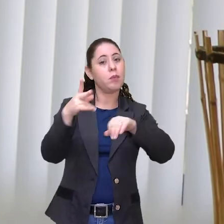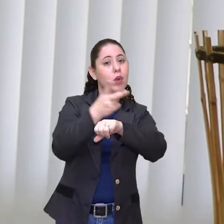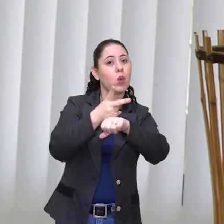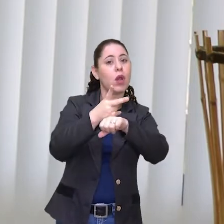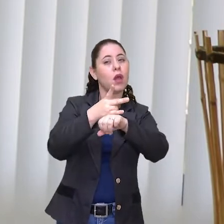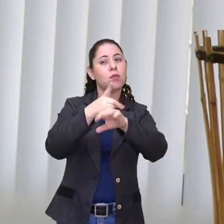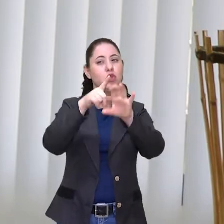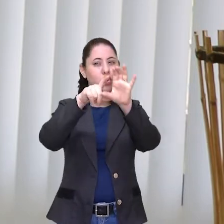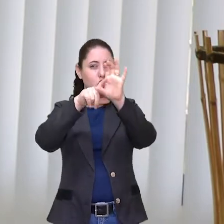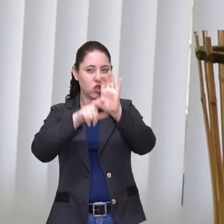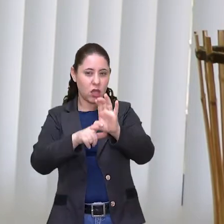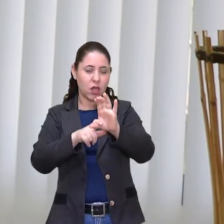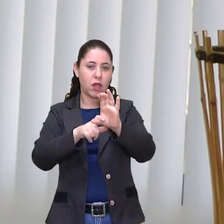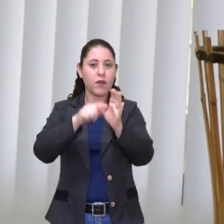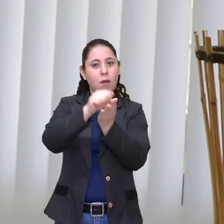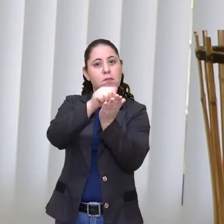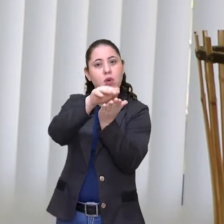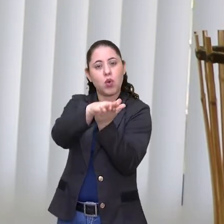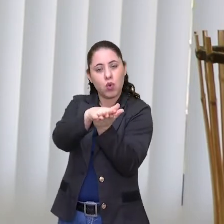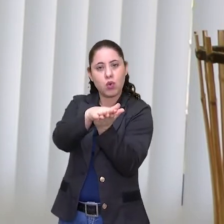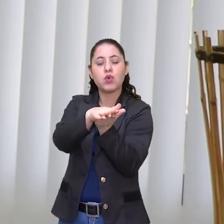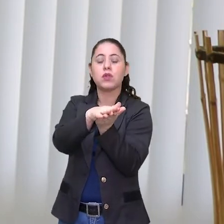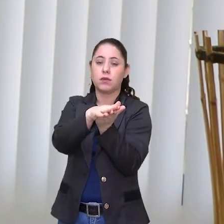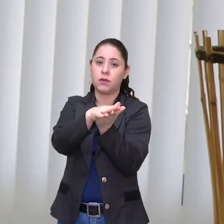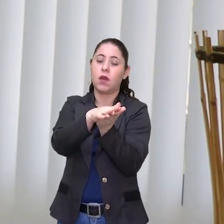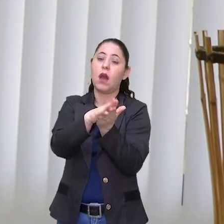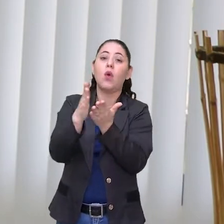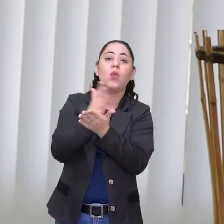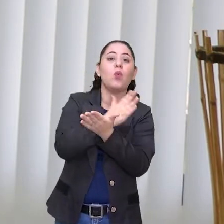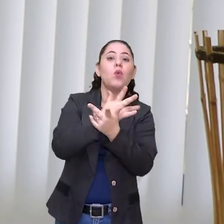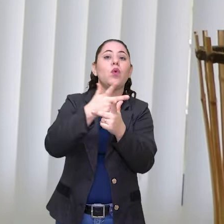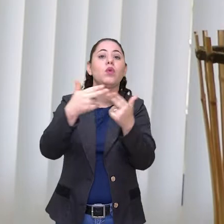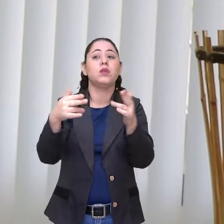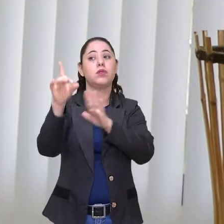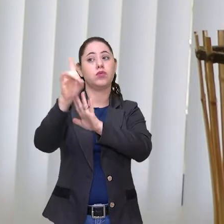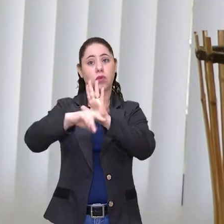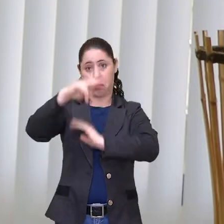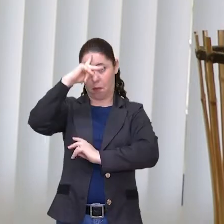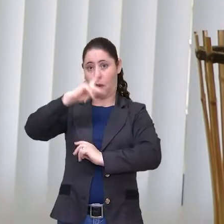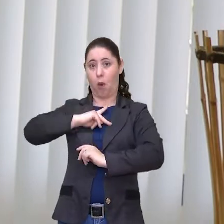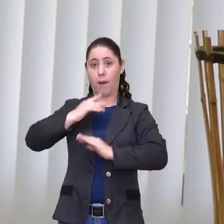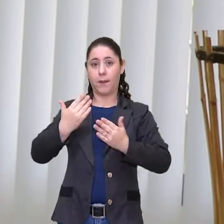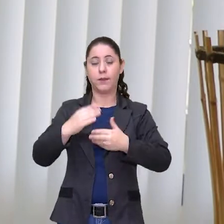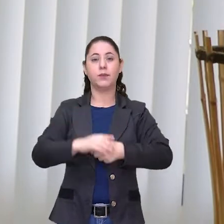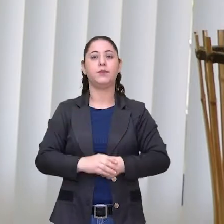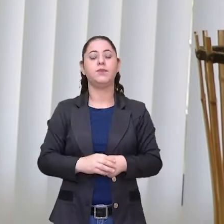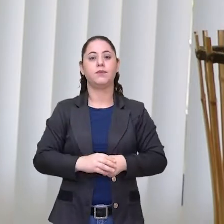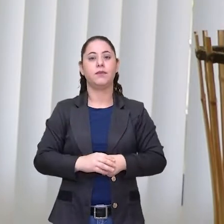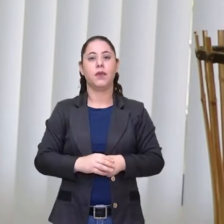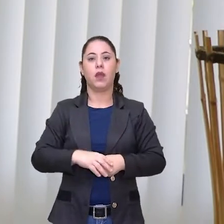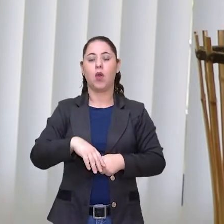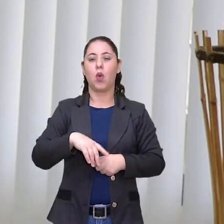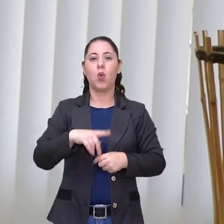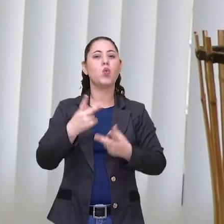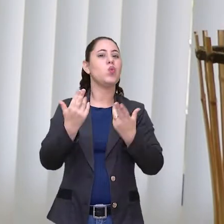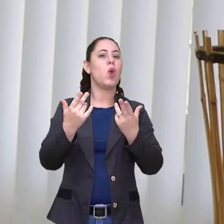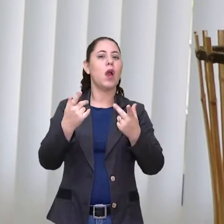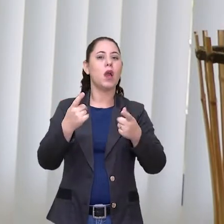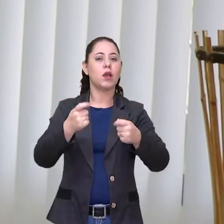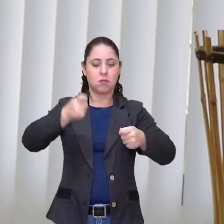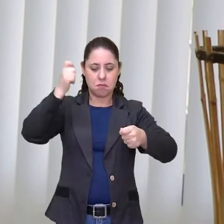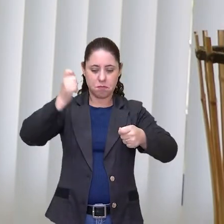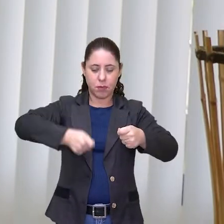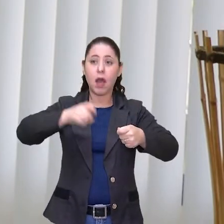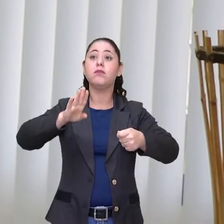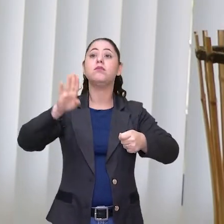de receber uma dívida, uma indenização, algo que lhe seja de direito. Então os leilões, eles